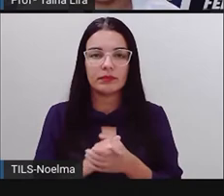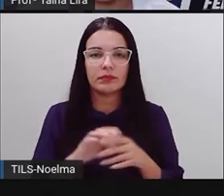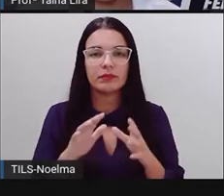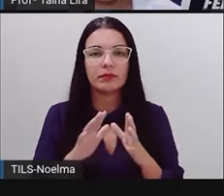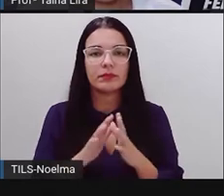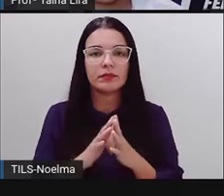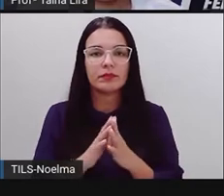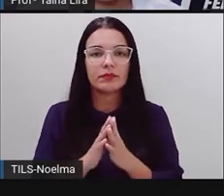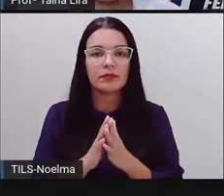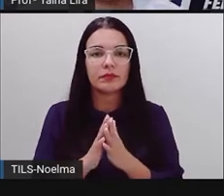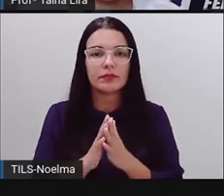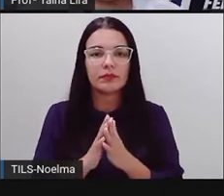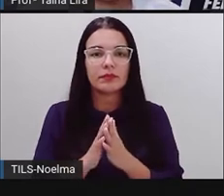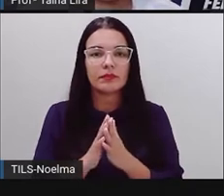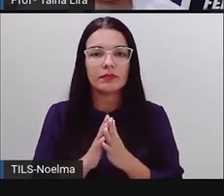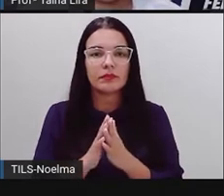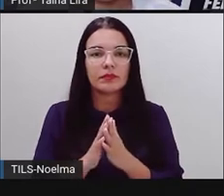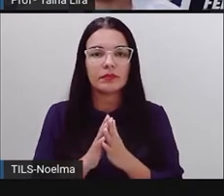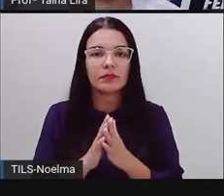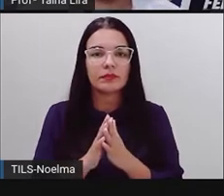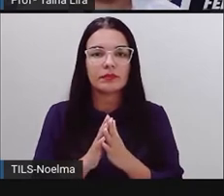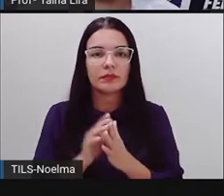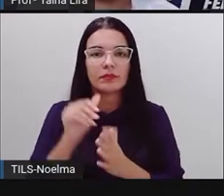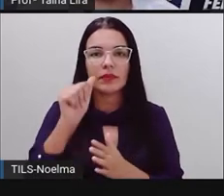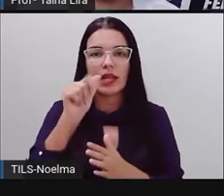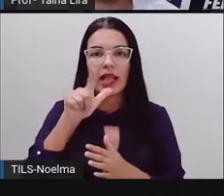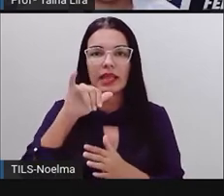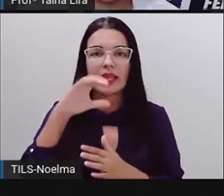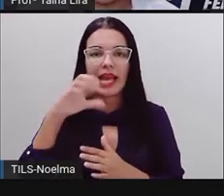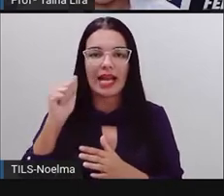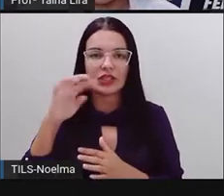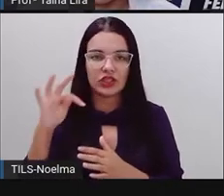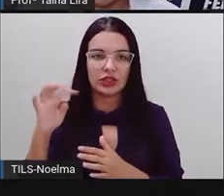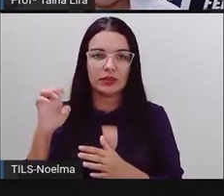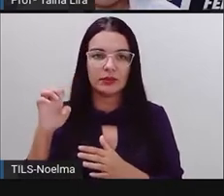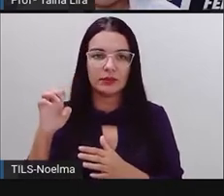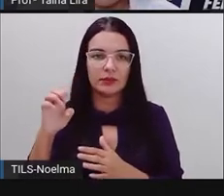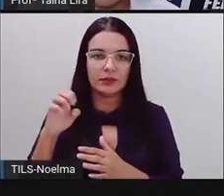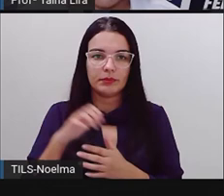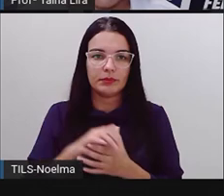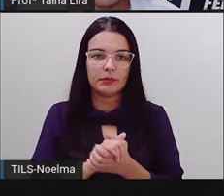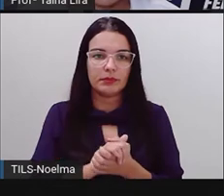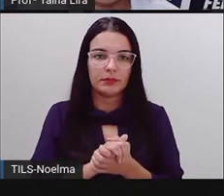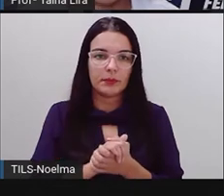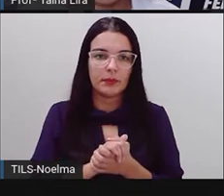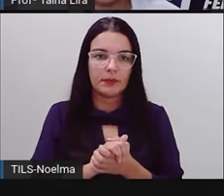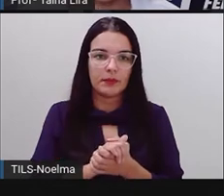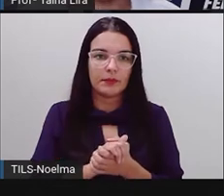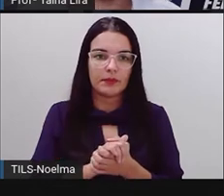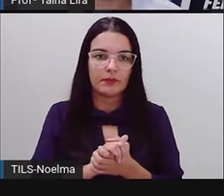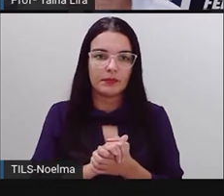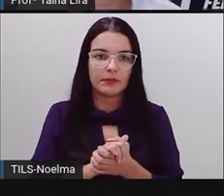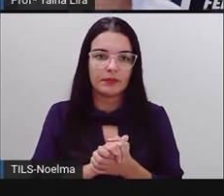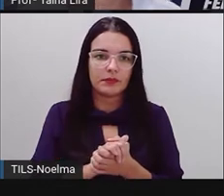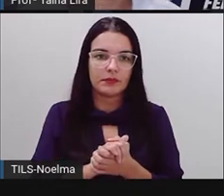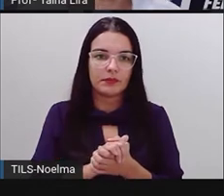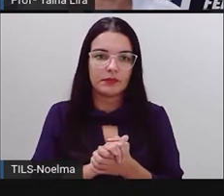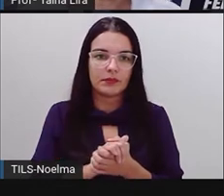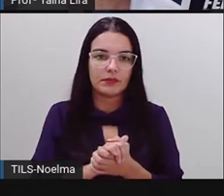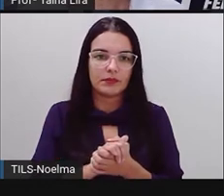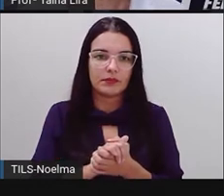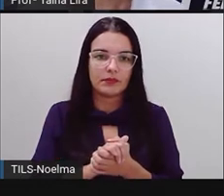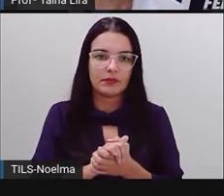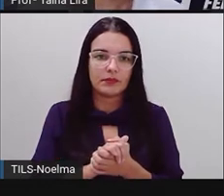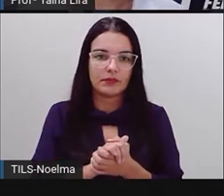escrevo com e a mesma coisa na palavra alicate vamos pronunciar aqui encontrar a sílaba mais forte